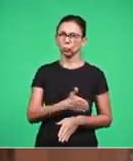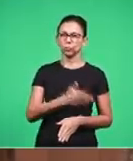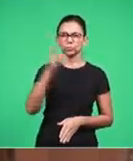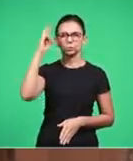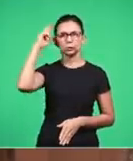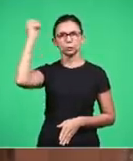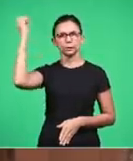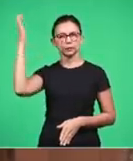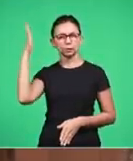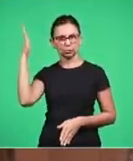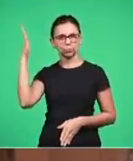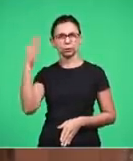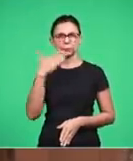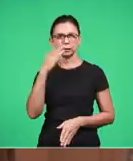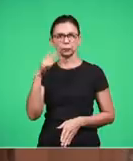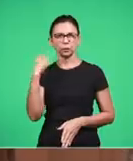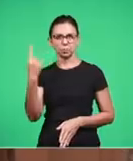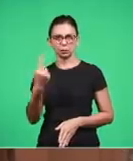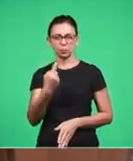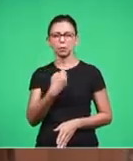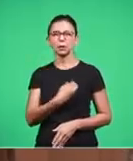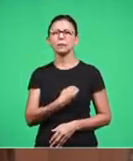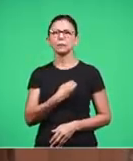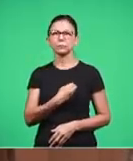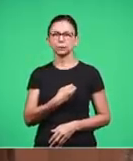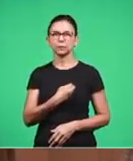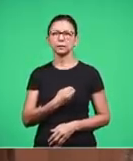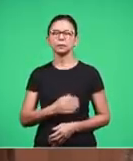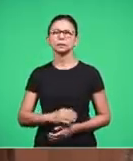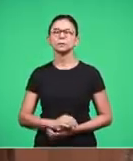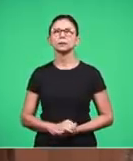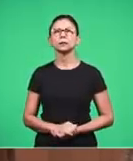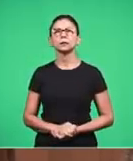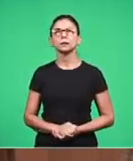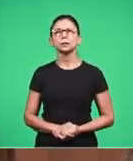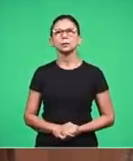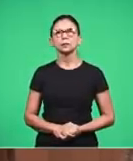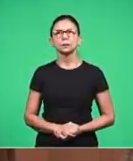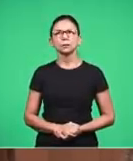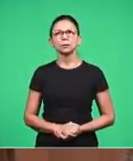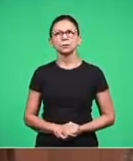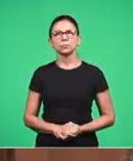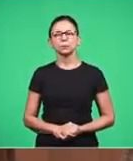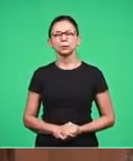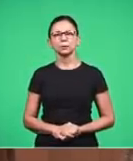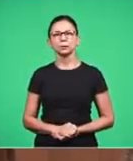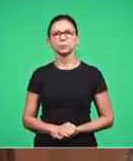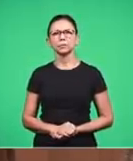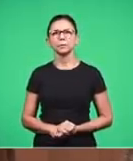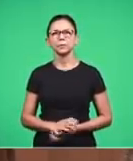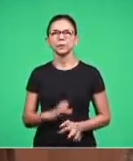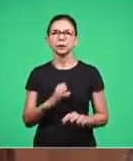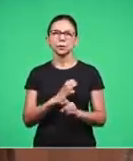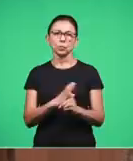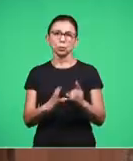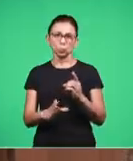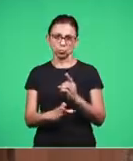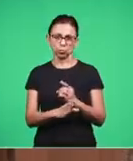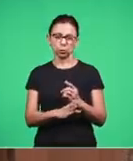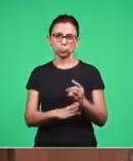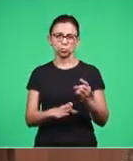para nossas vidas, né? Sendo que teremos aos domingos o culto às 18 horas e outro às 19, dois cultos,